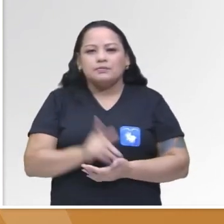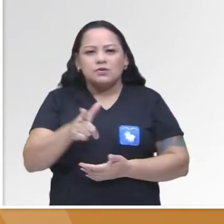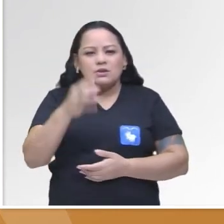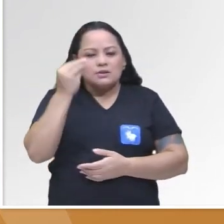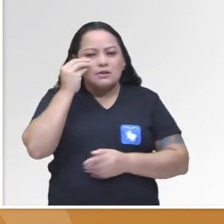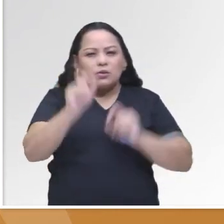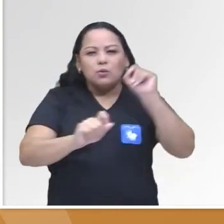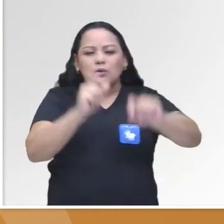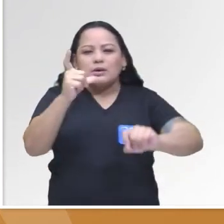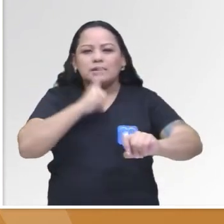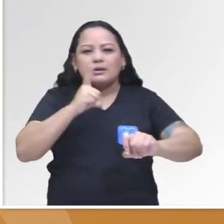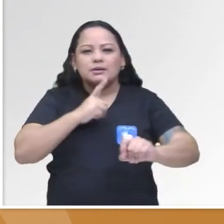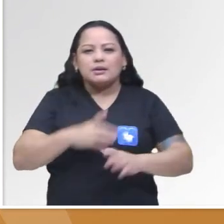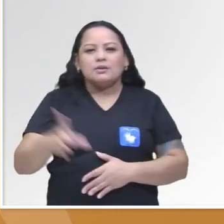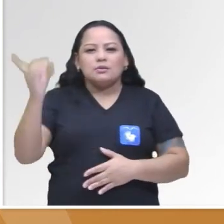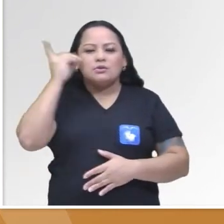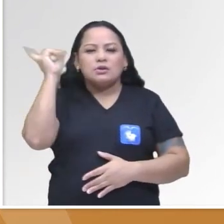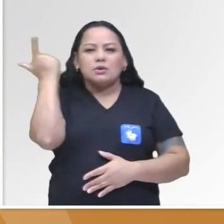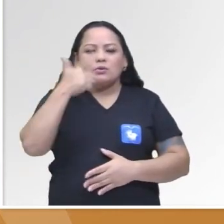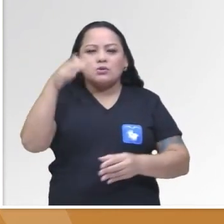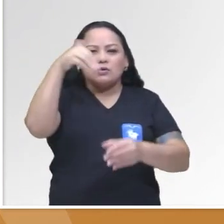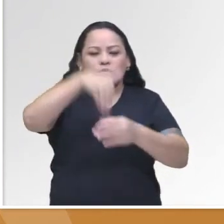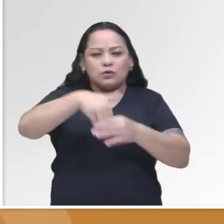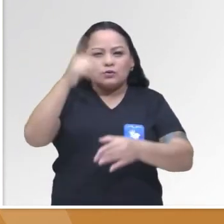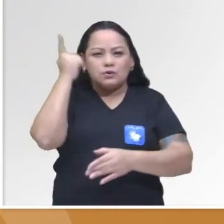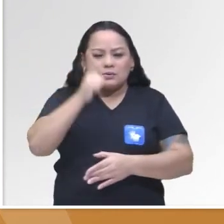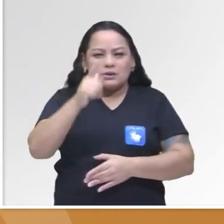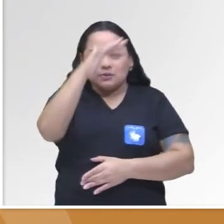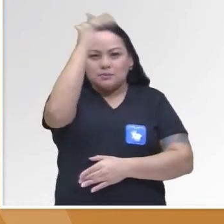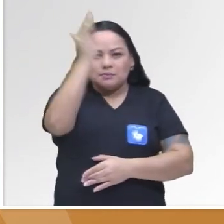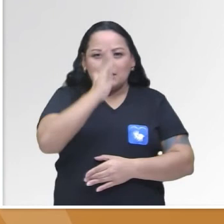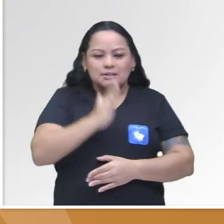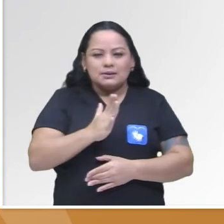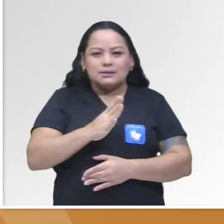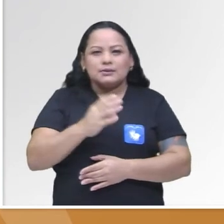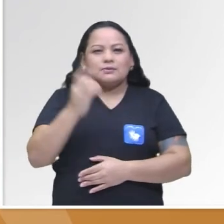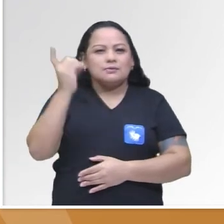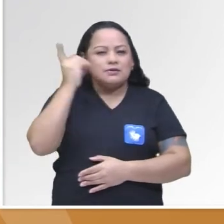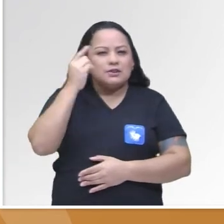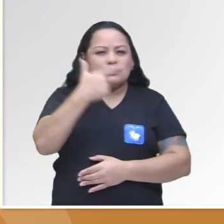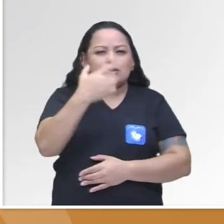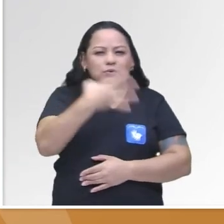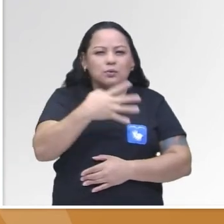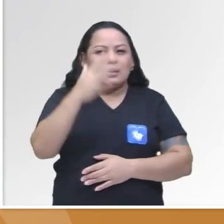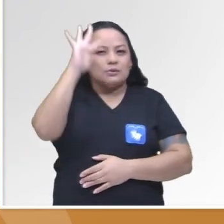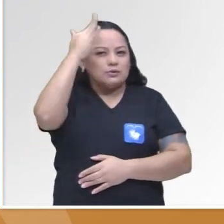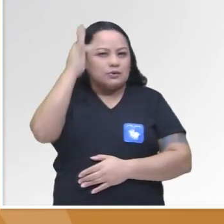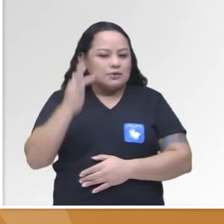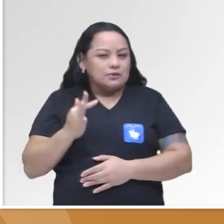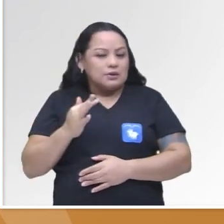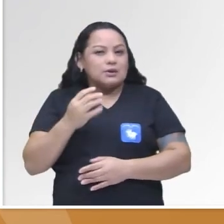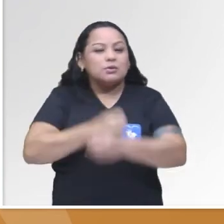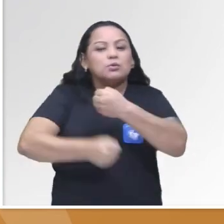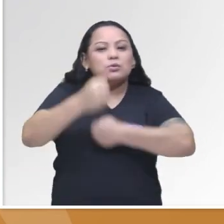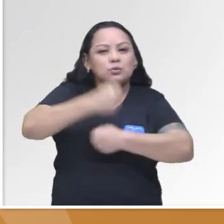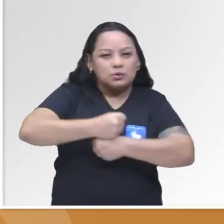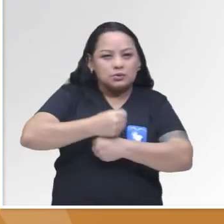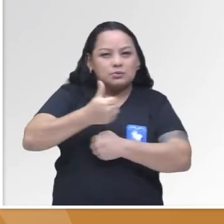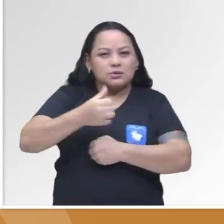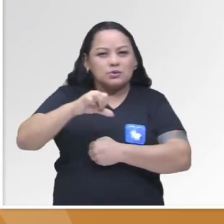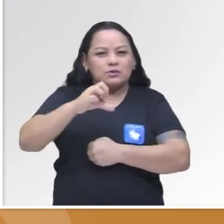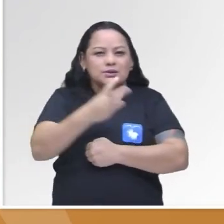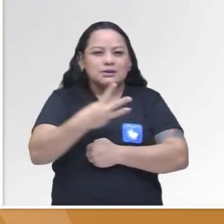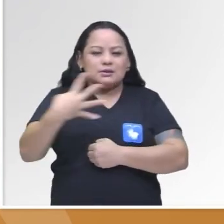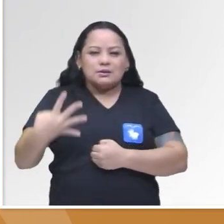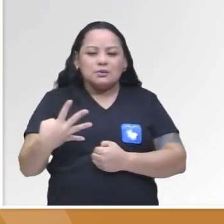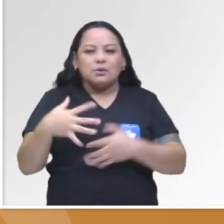ó, Dia da Conquista do Voto Feminino no Brasil, 24 de fevereiro de quando? De 1934,